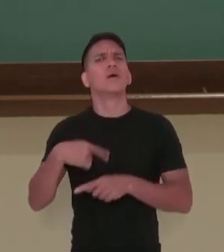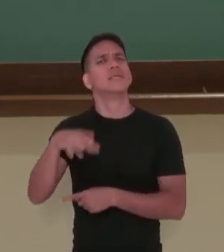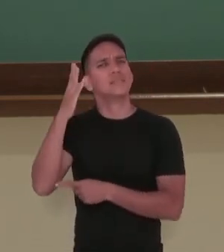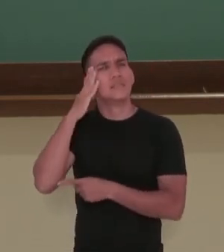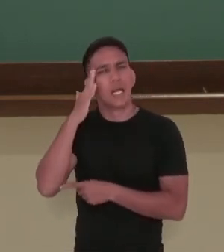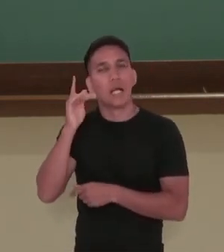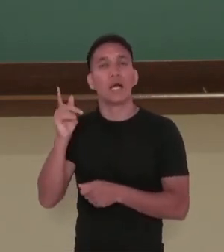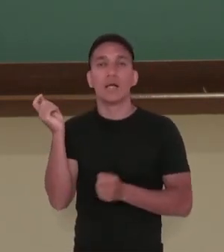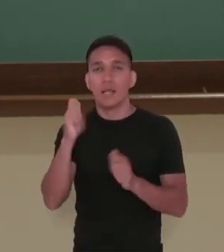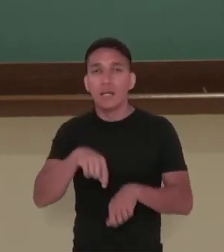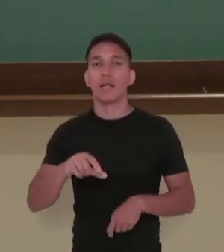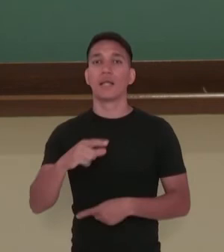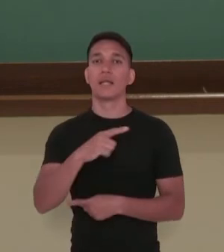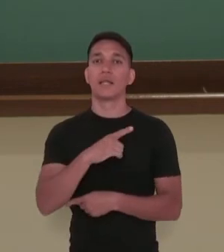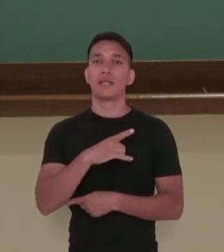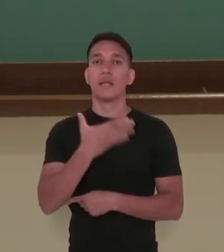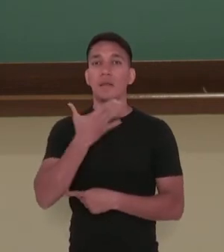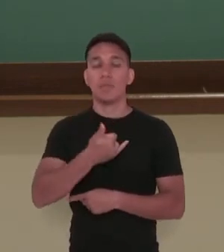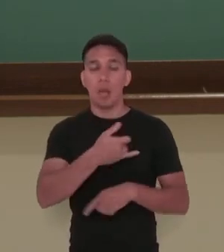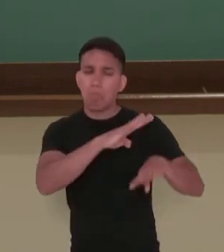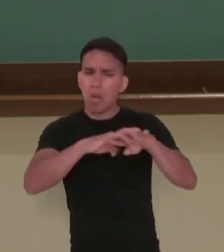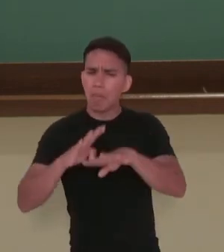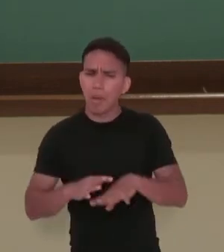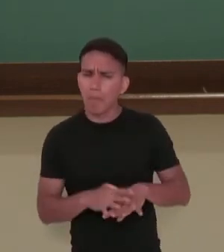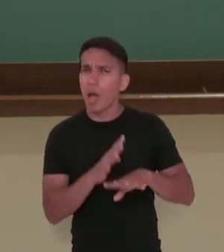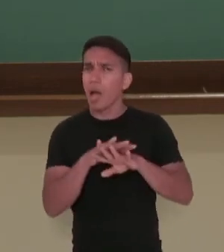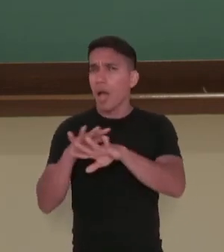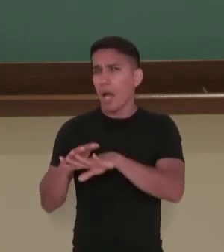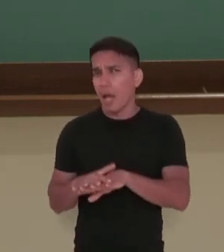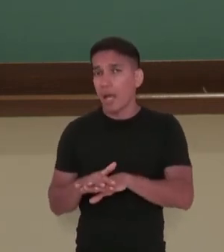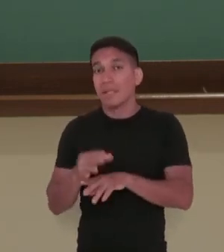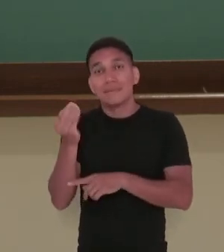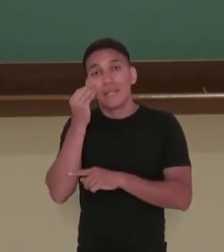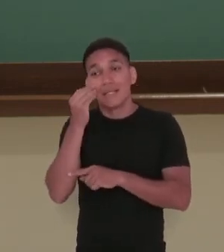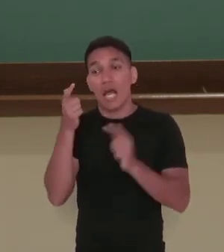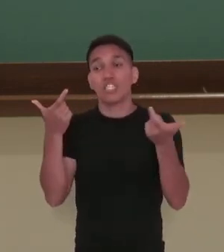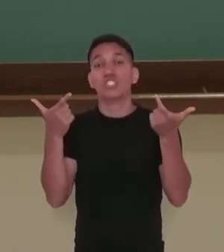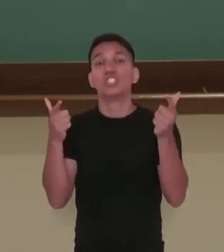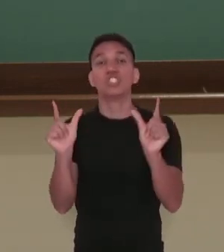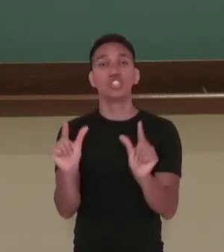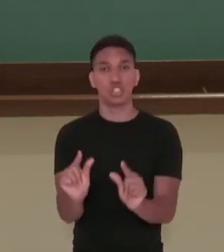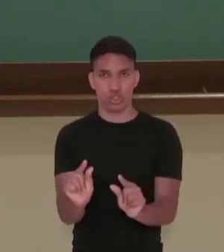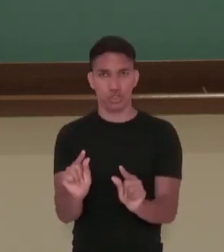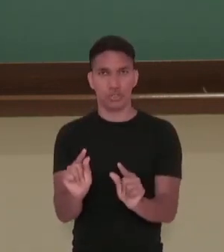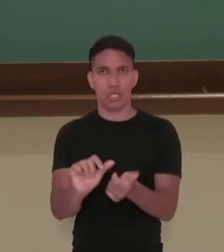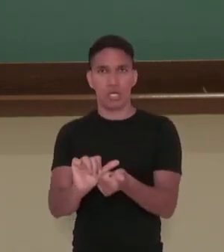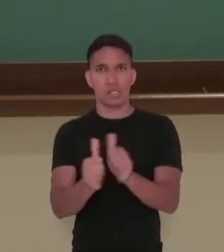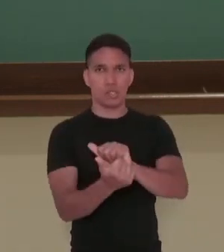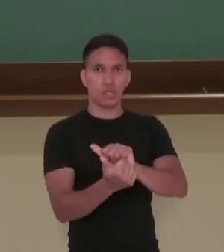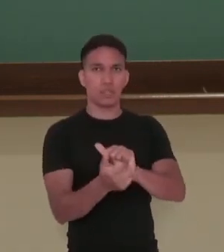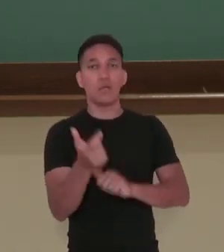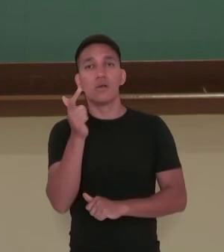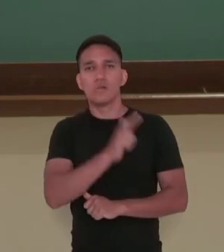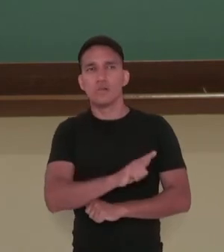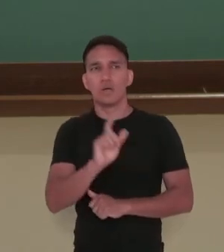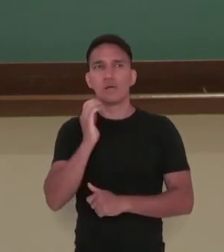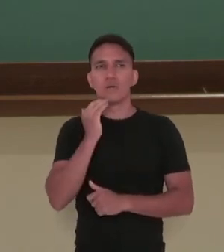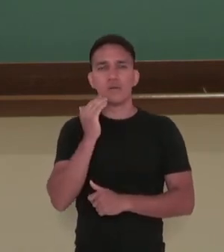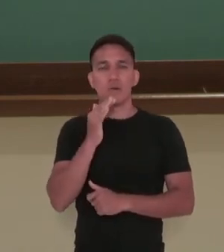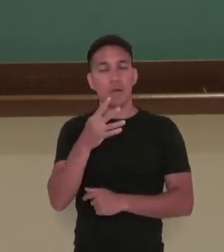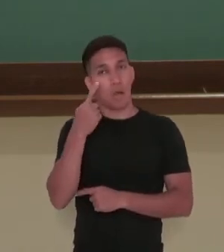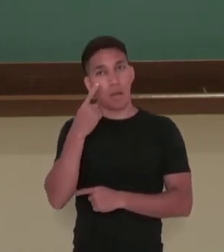busca, através de cálculos matemáticos, minimizar as distorções. Nós temos três tipos